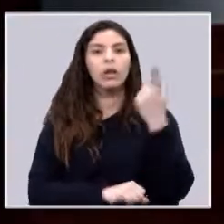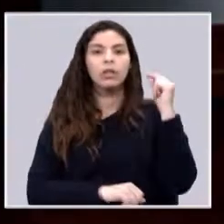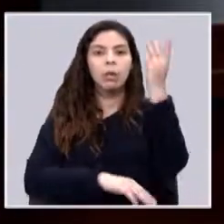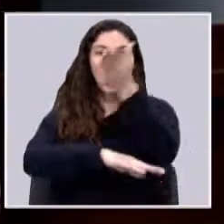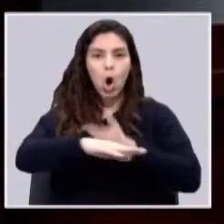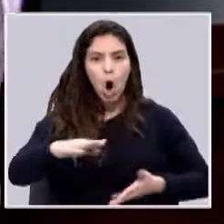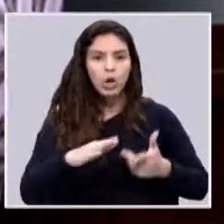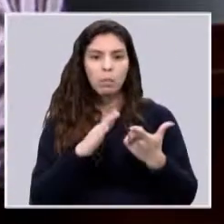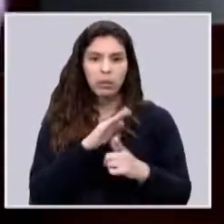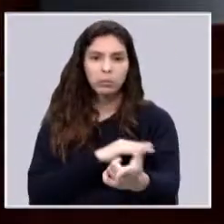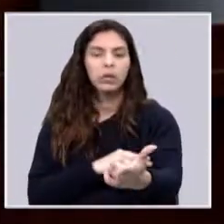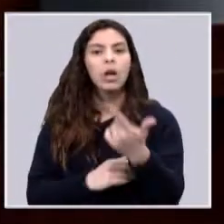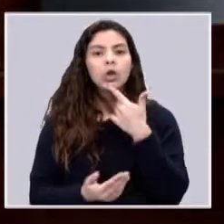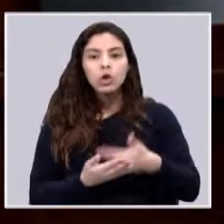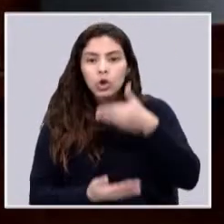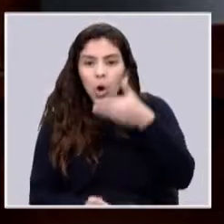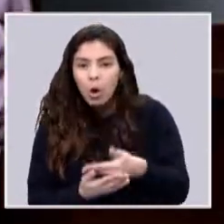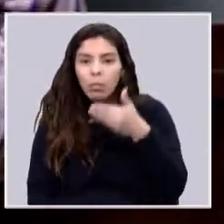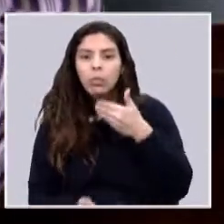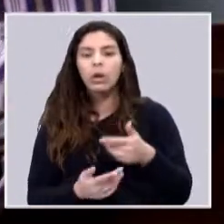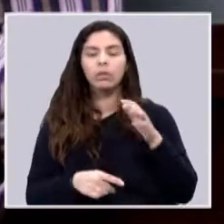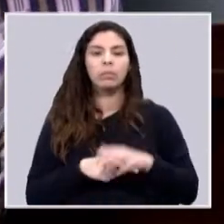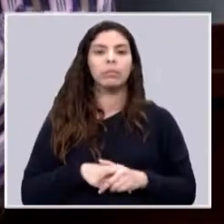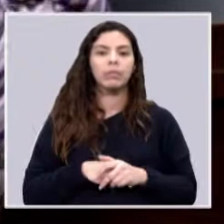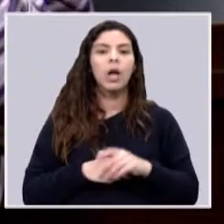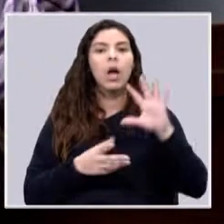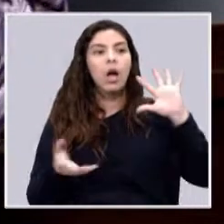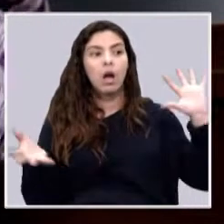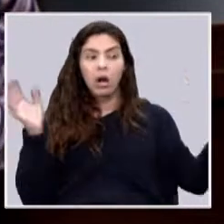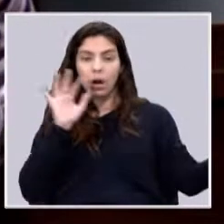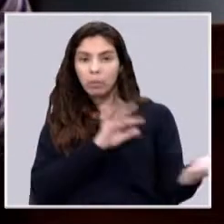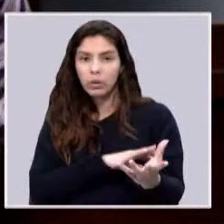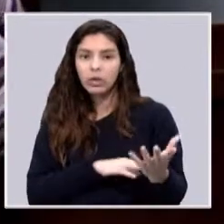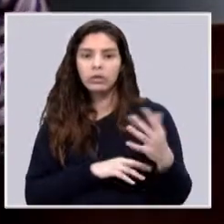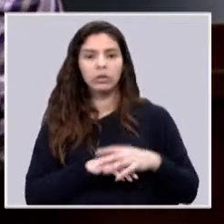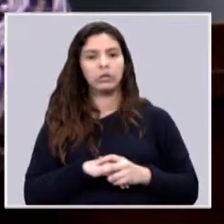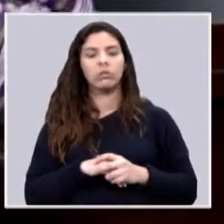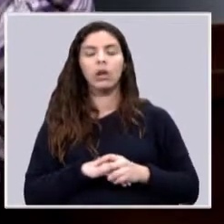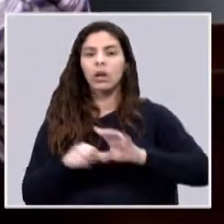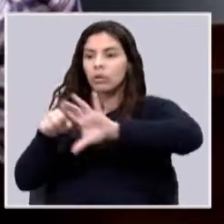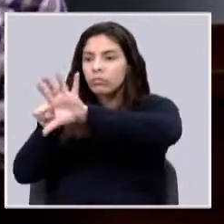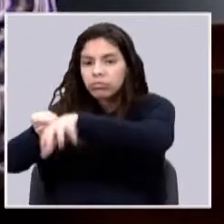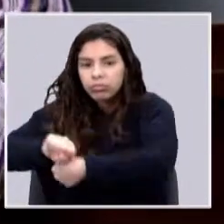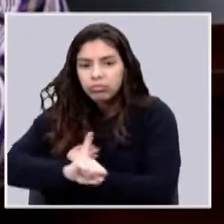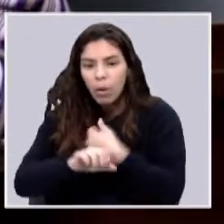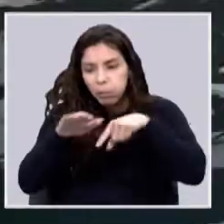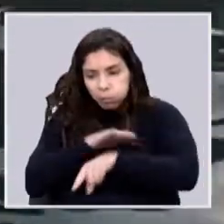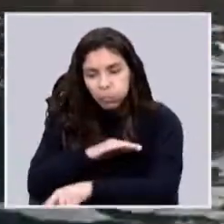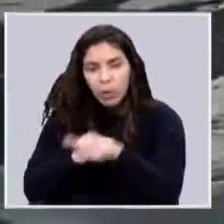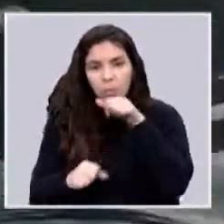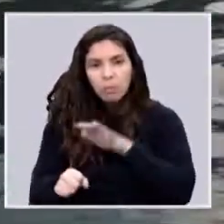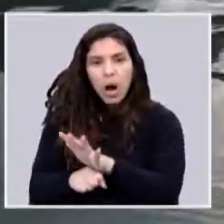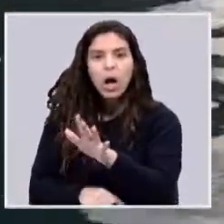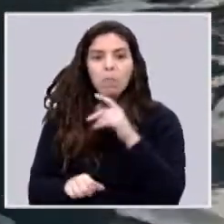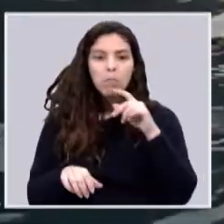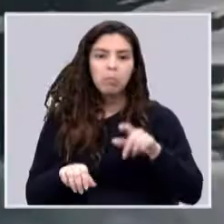do corte das barbatanas de tubarões para fazer sopa de barbatana de tubarão, alterações climáticas, a destruição de habitat, a quantidade de